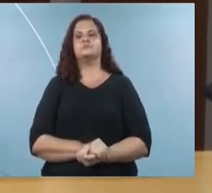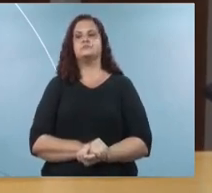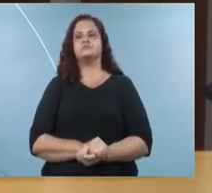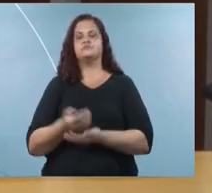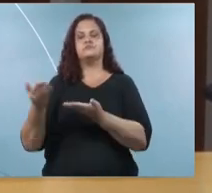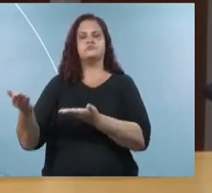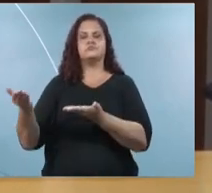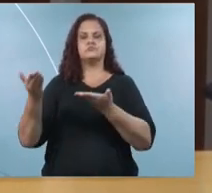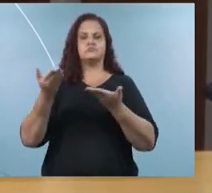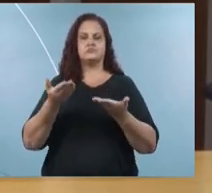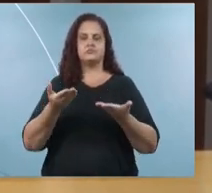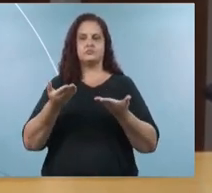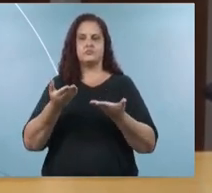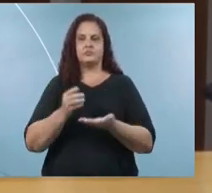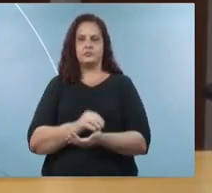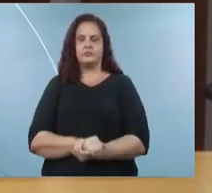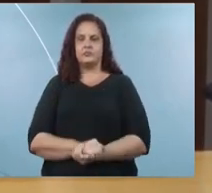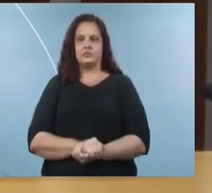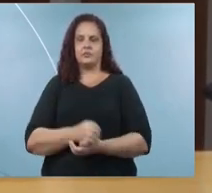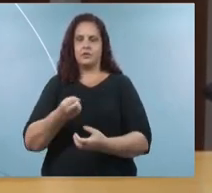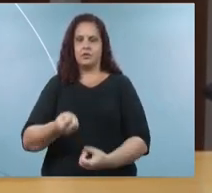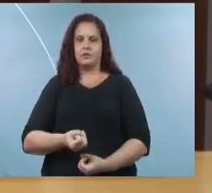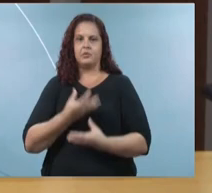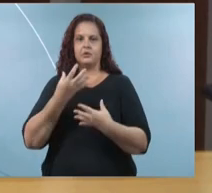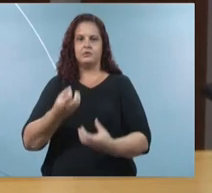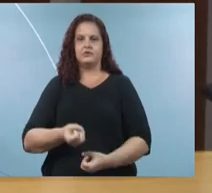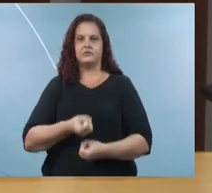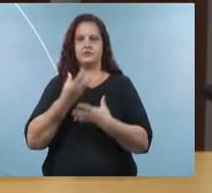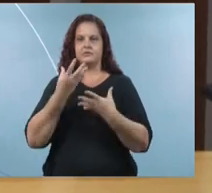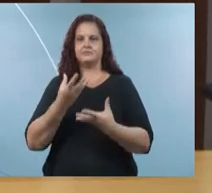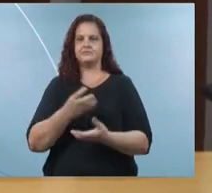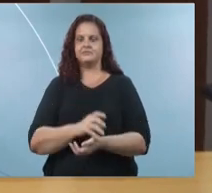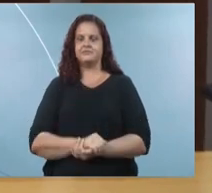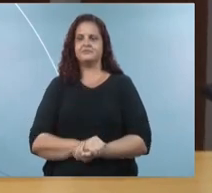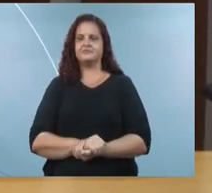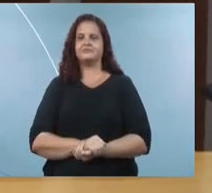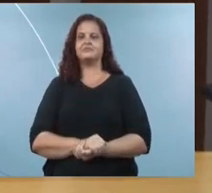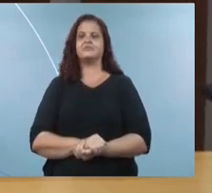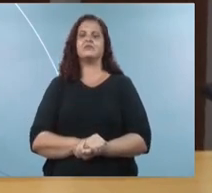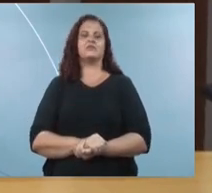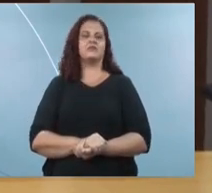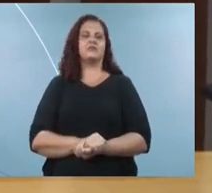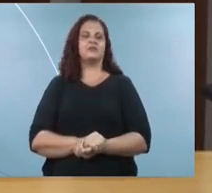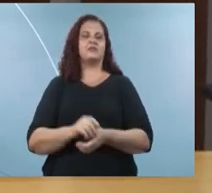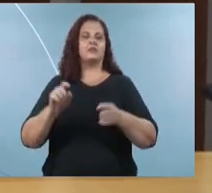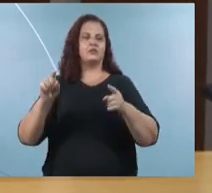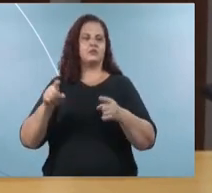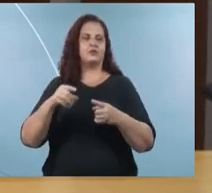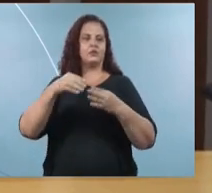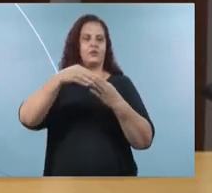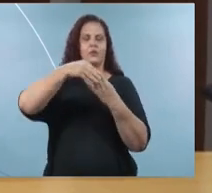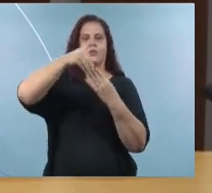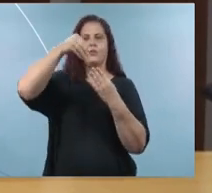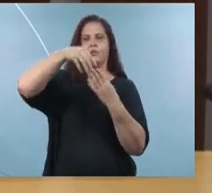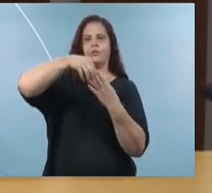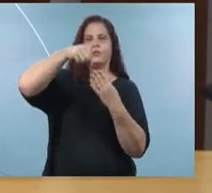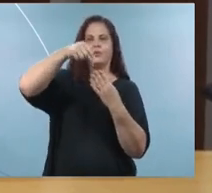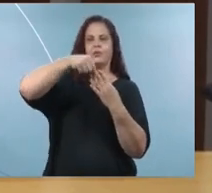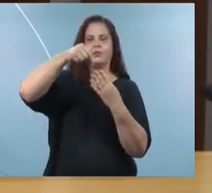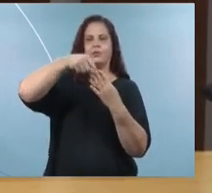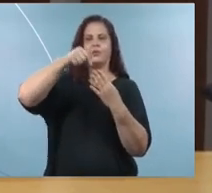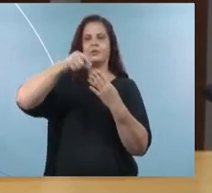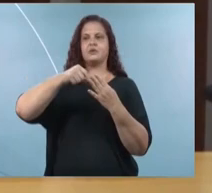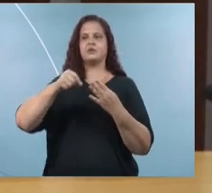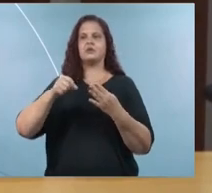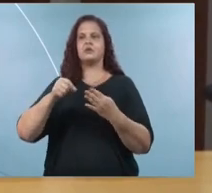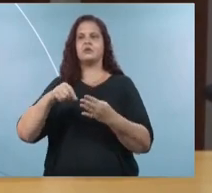Convidamos agora a poetisa Cláudia Borges, para declamar um cordel em homenagem aos